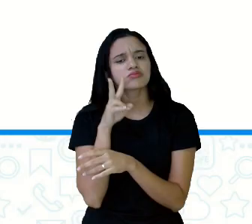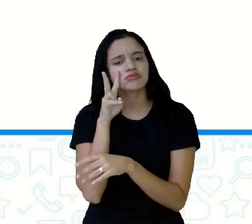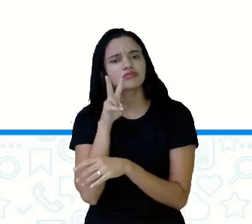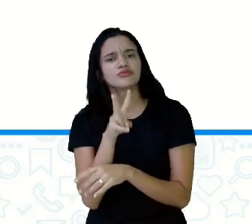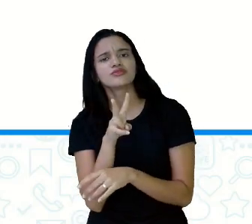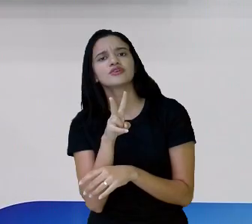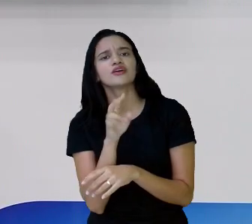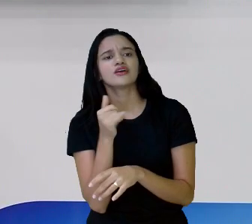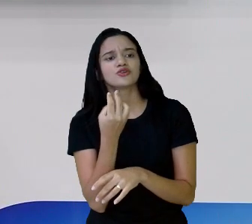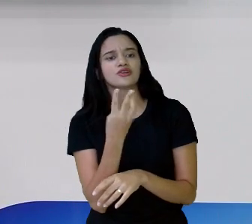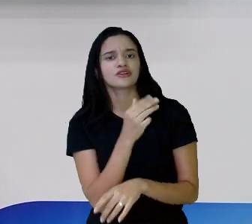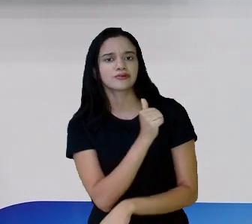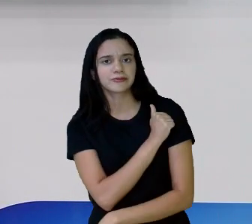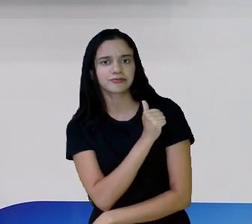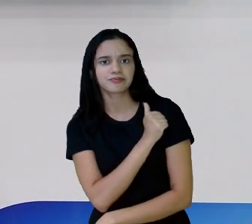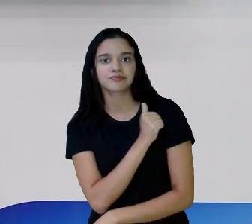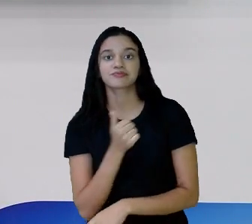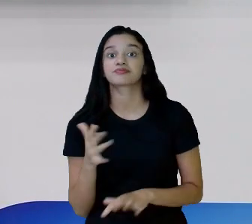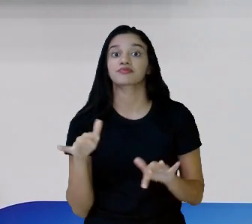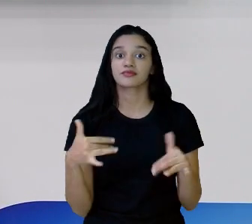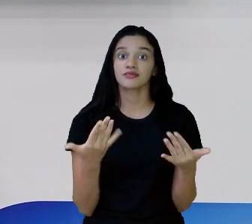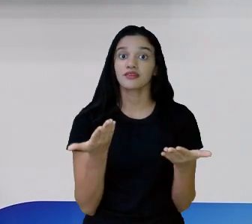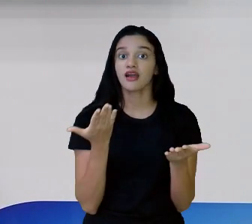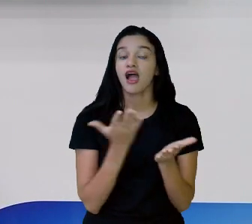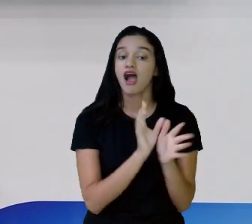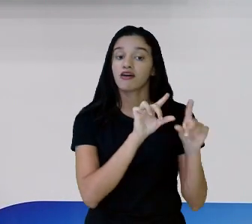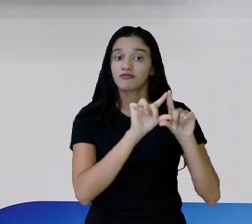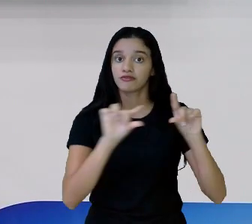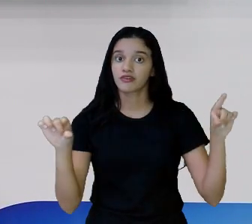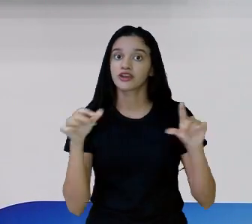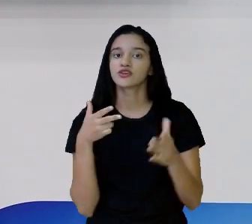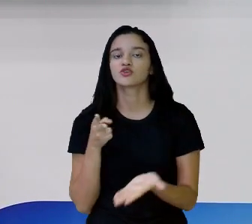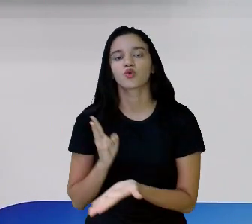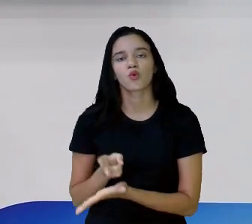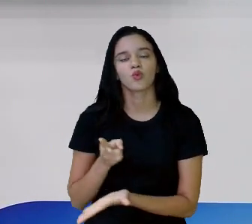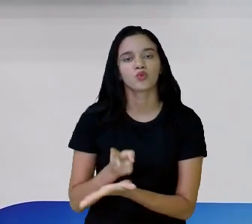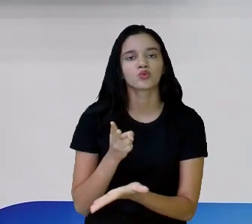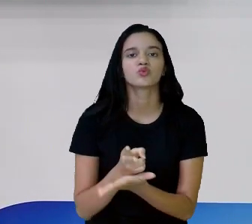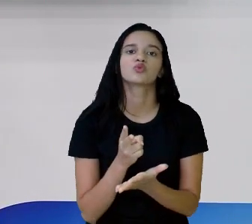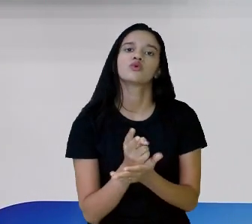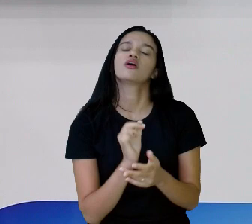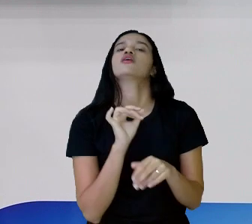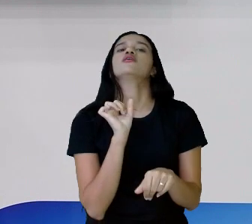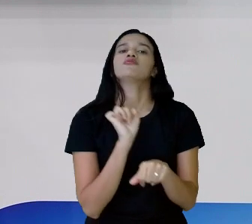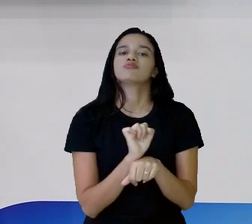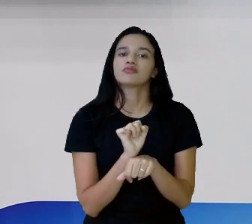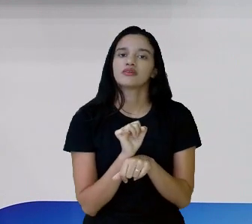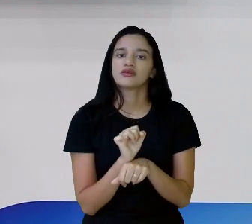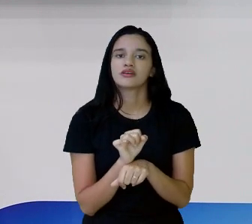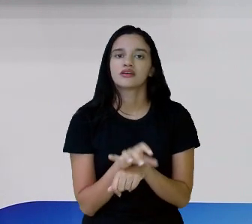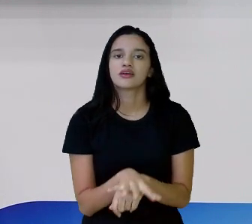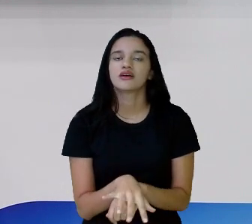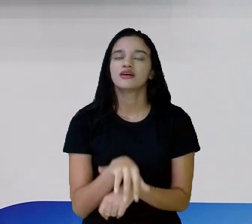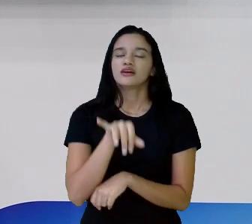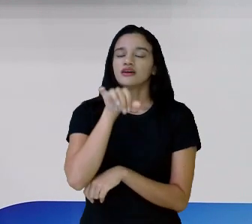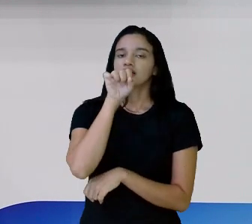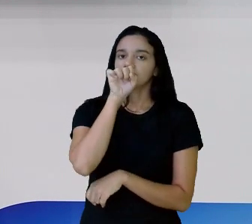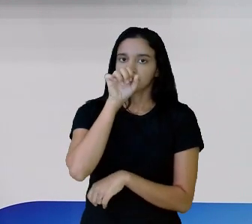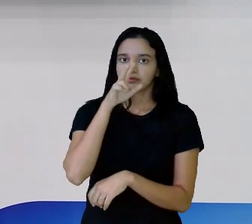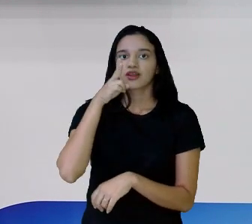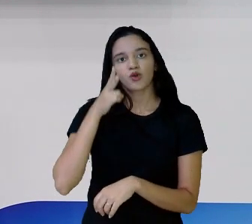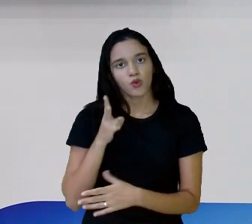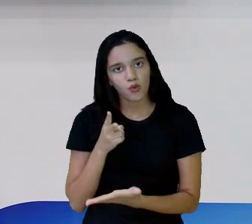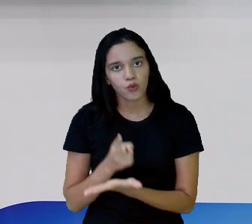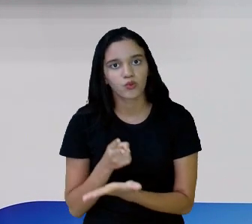terrível relato dos seus 3 aluninhos. A frase segue corrida. Então, aí uma pequena pausa. Deu aquela respirada,